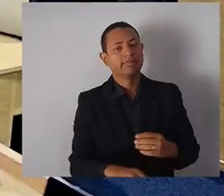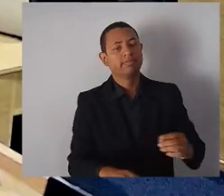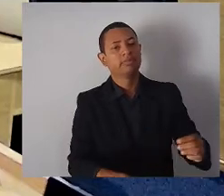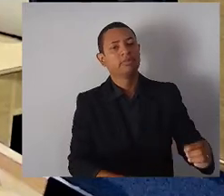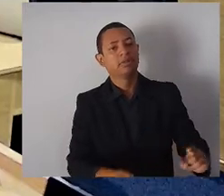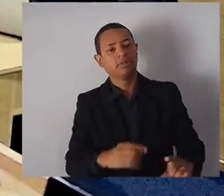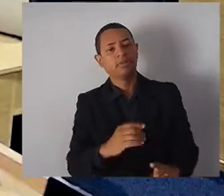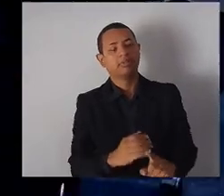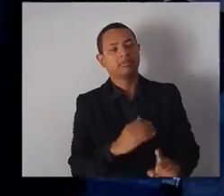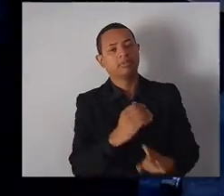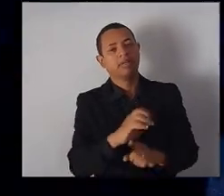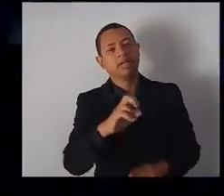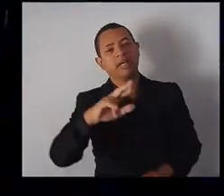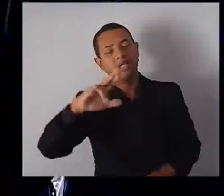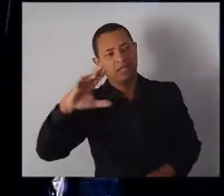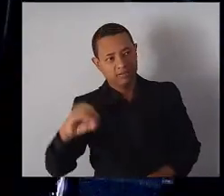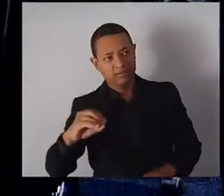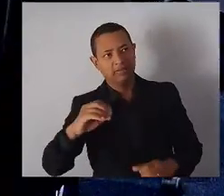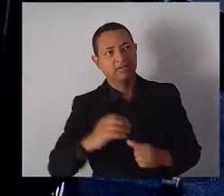Excelência.